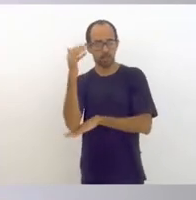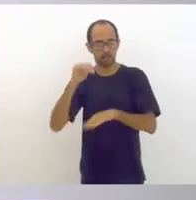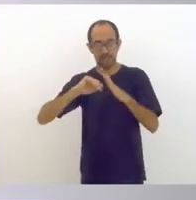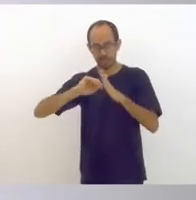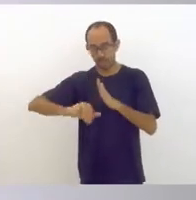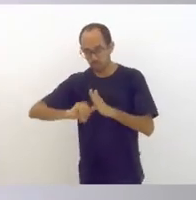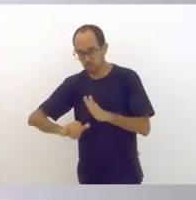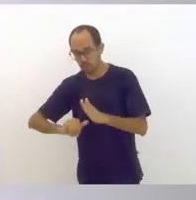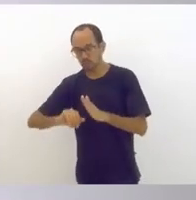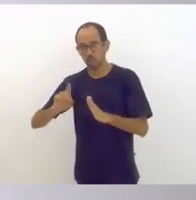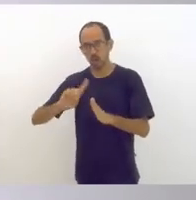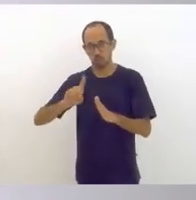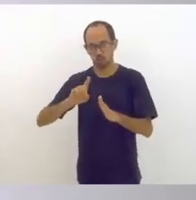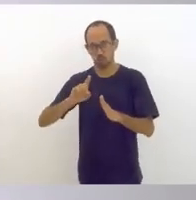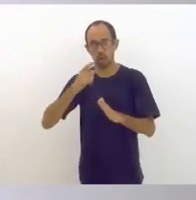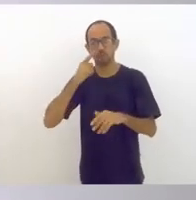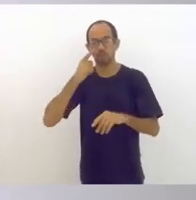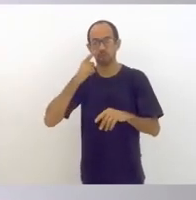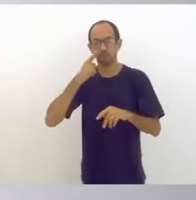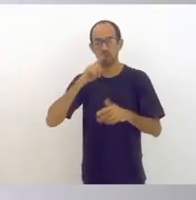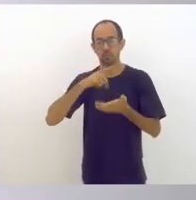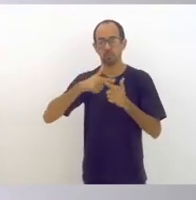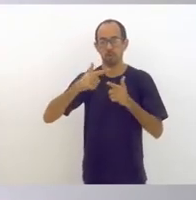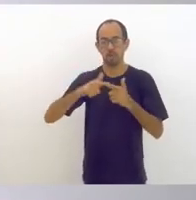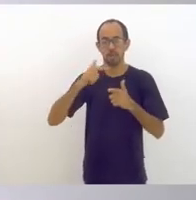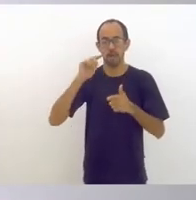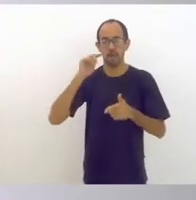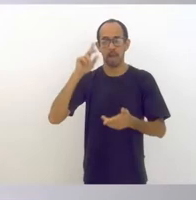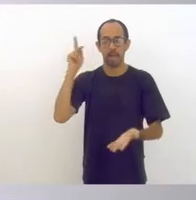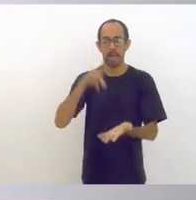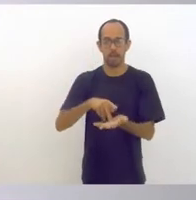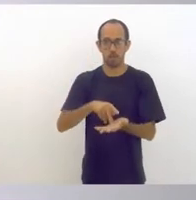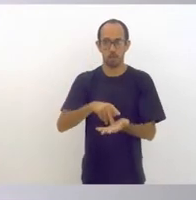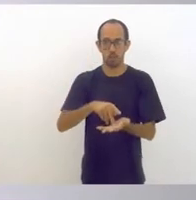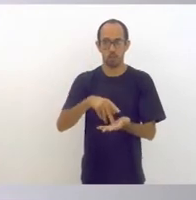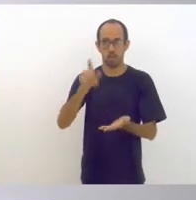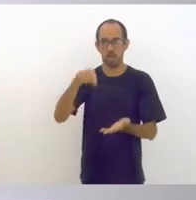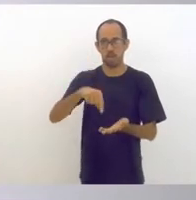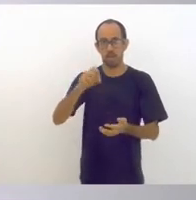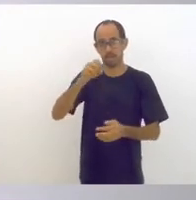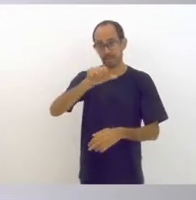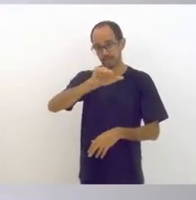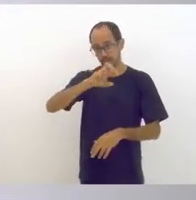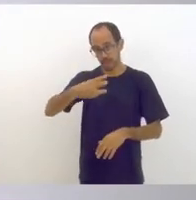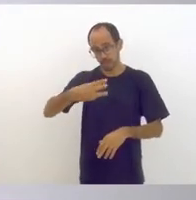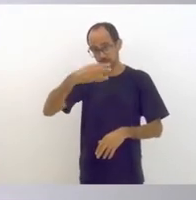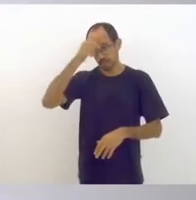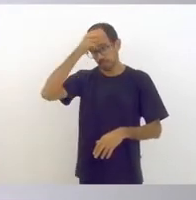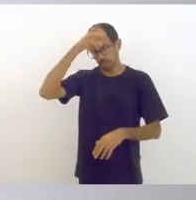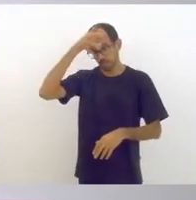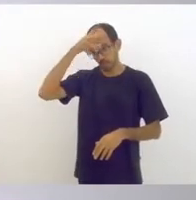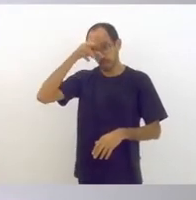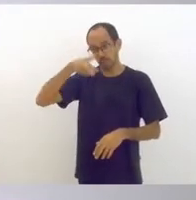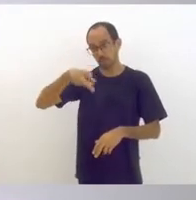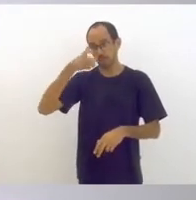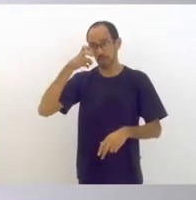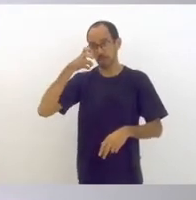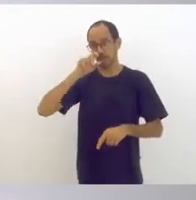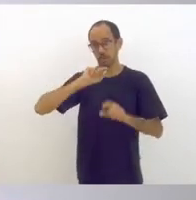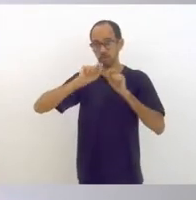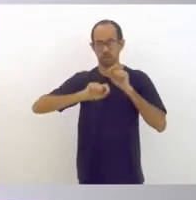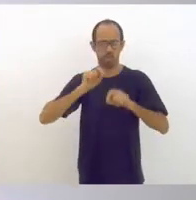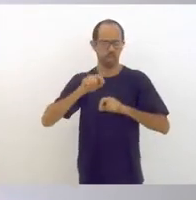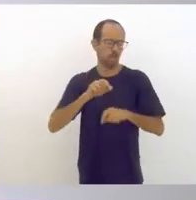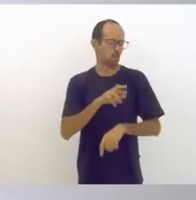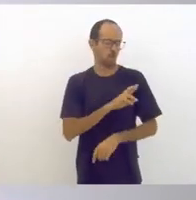problema real. O que a gente está querendo resolver? São 13 prefeitos que estão vendo, não é, esse pleito não é da